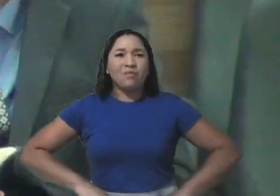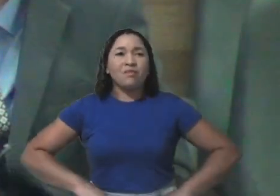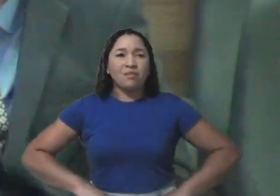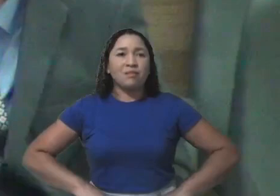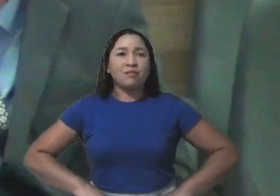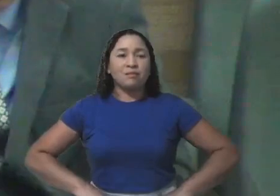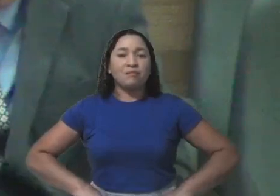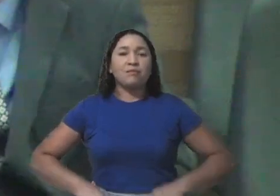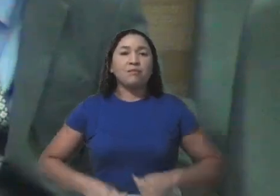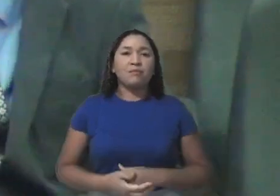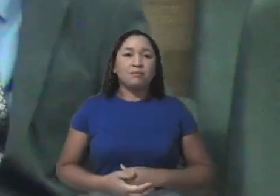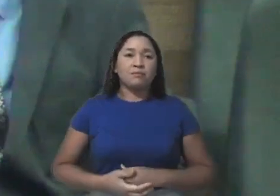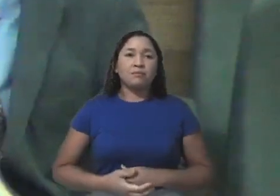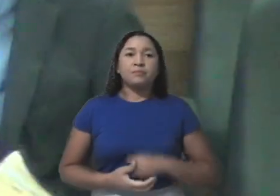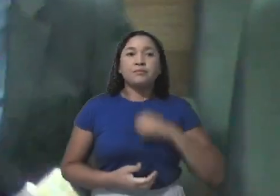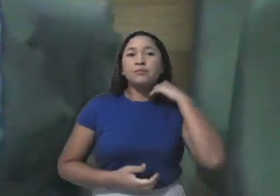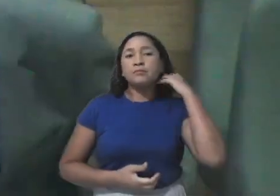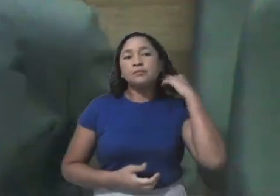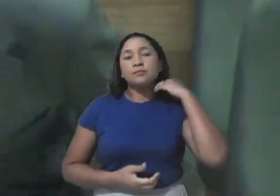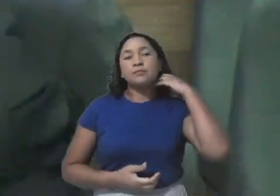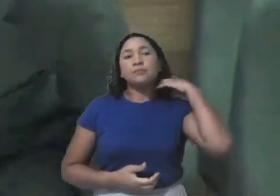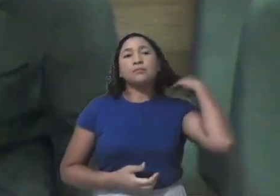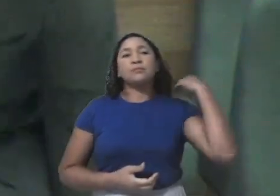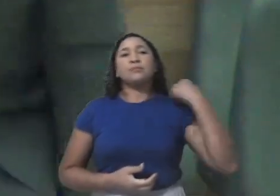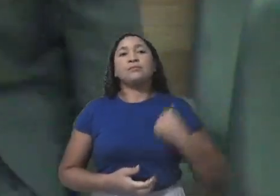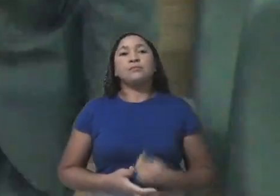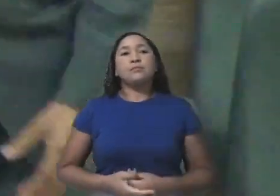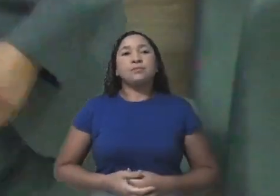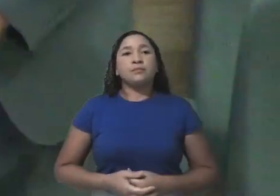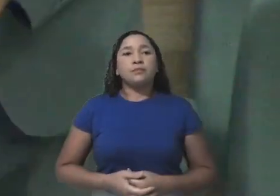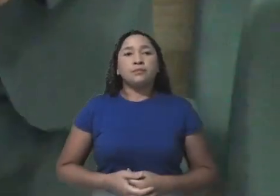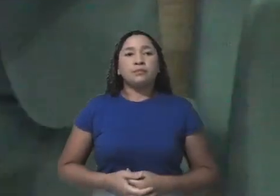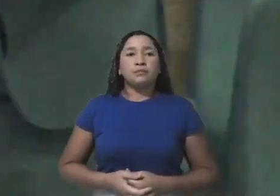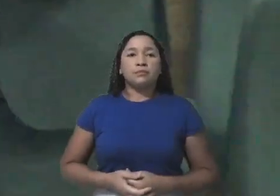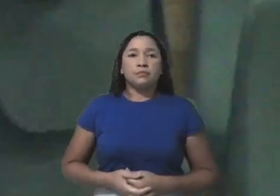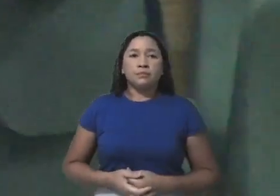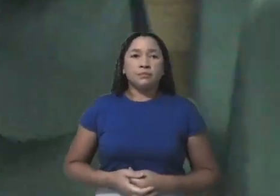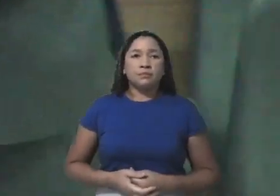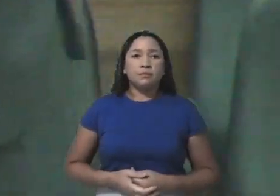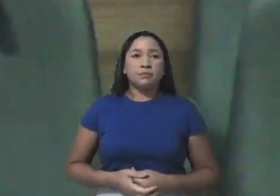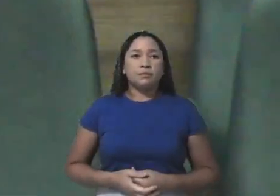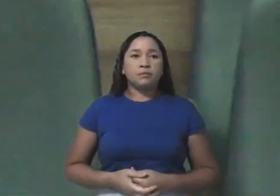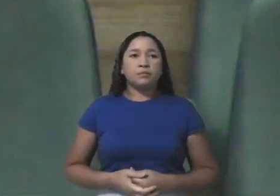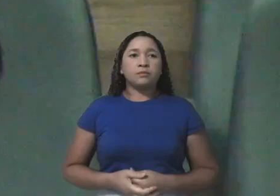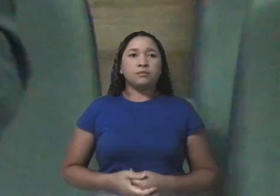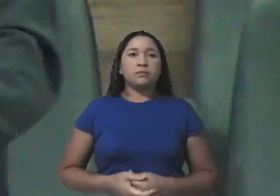essas coisas com o presbítero Isaac.